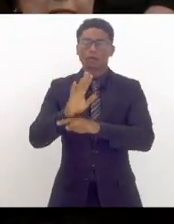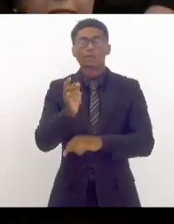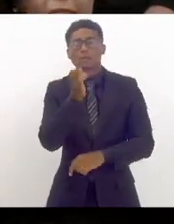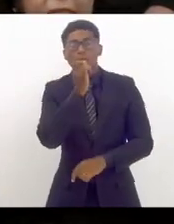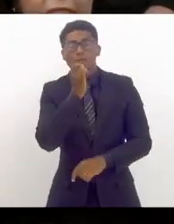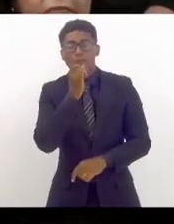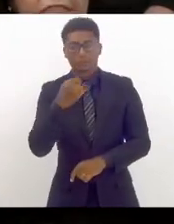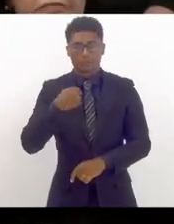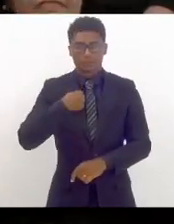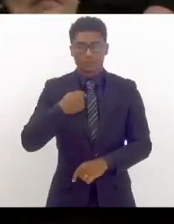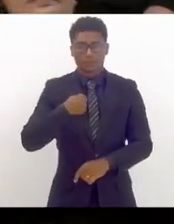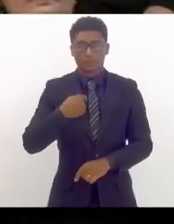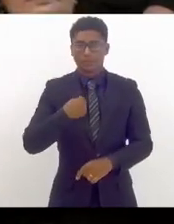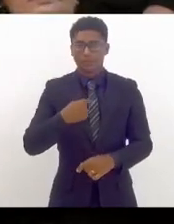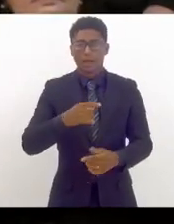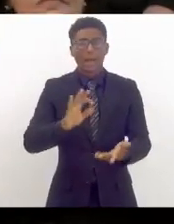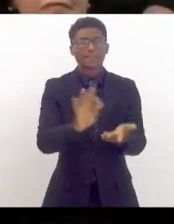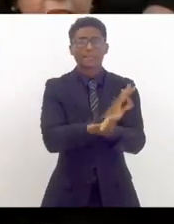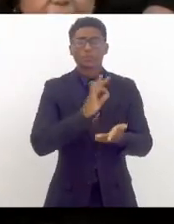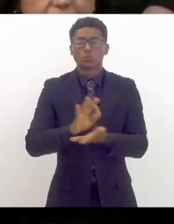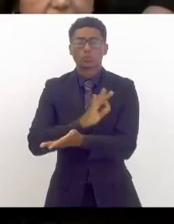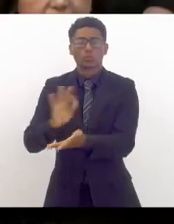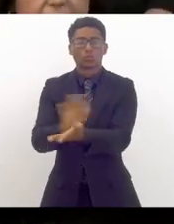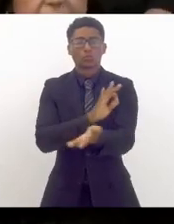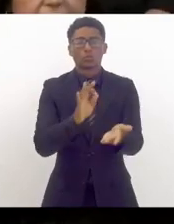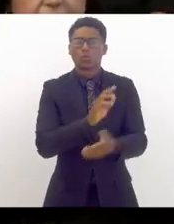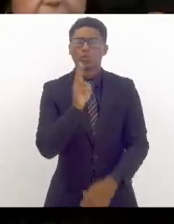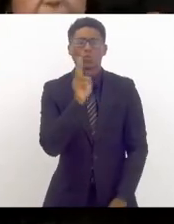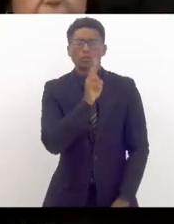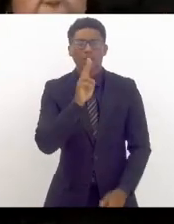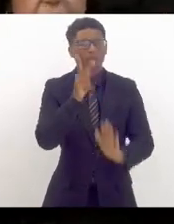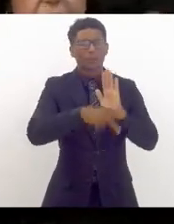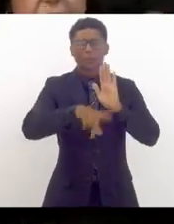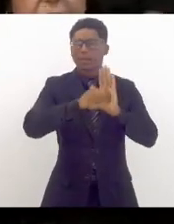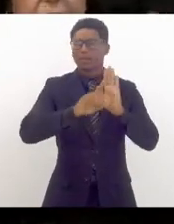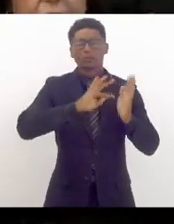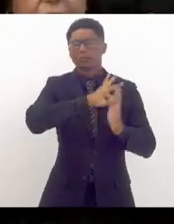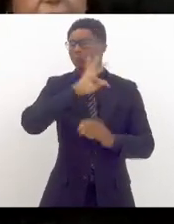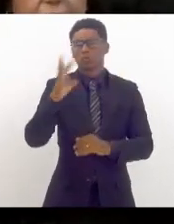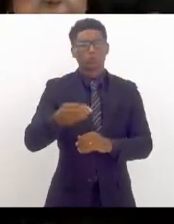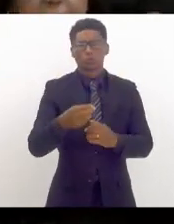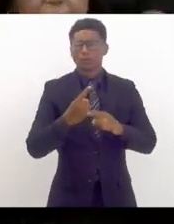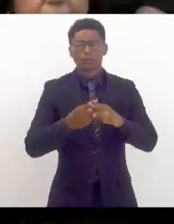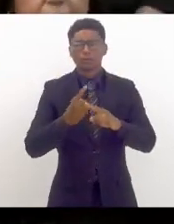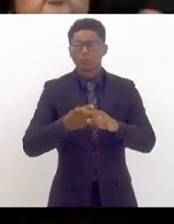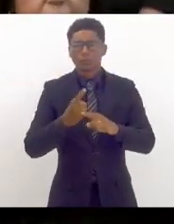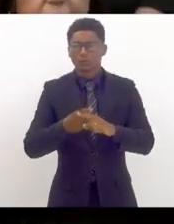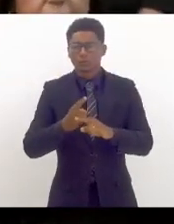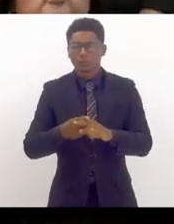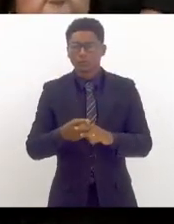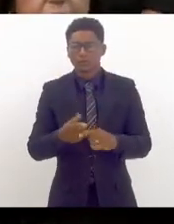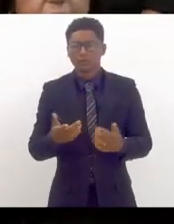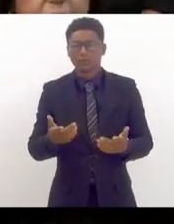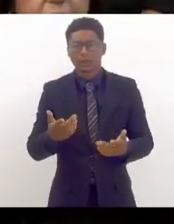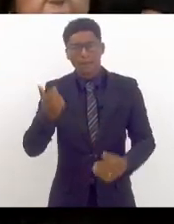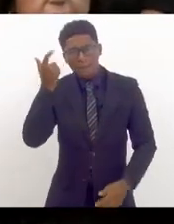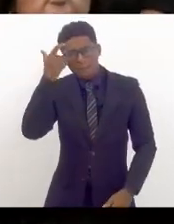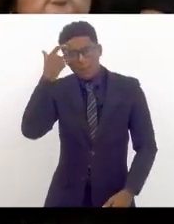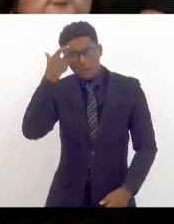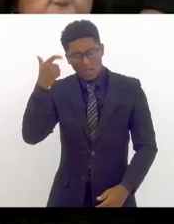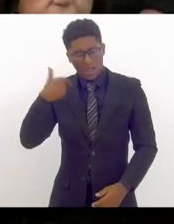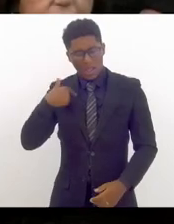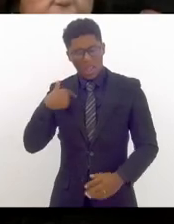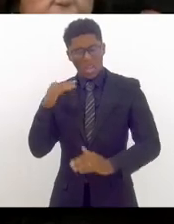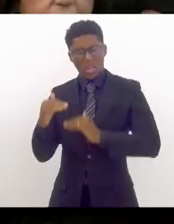assino urgência para todos os projetos dos deputados, que aqui ninguém vai adiante imaginando que vai deixar os outros para